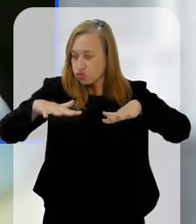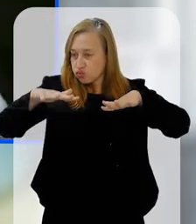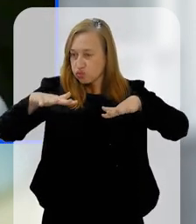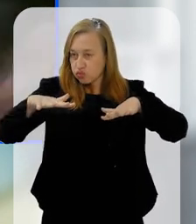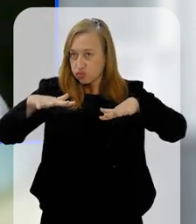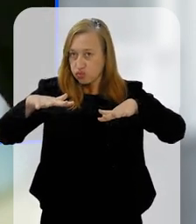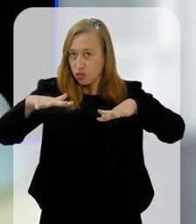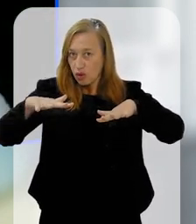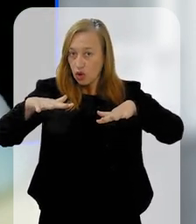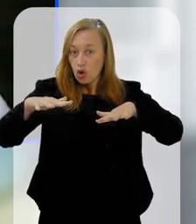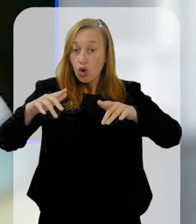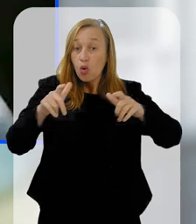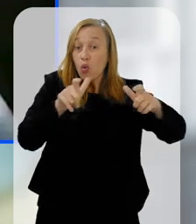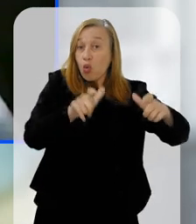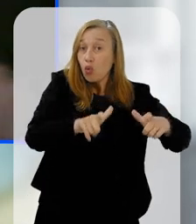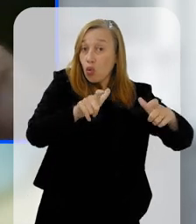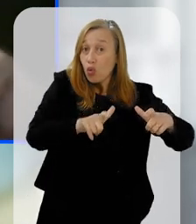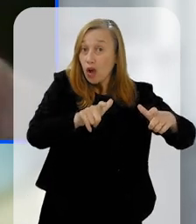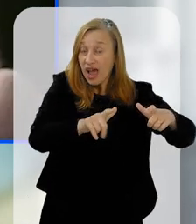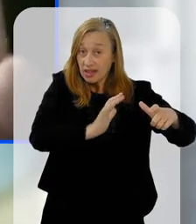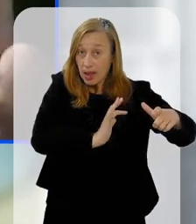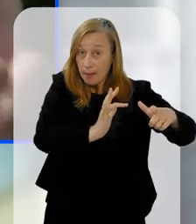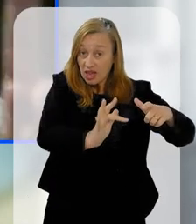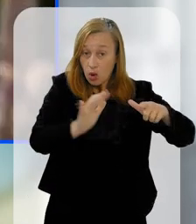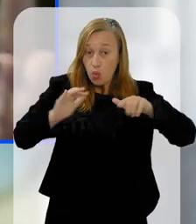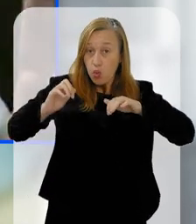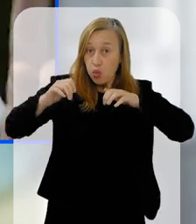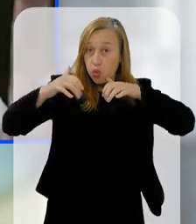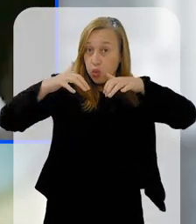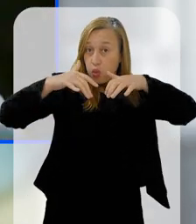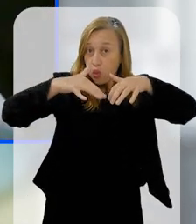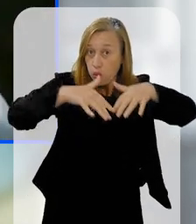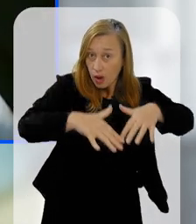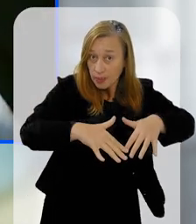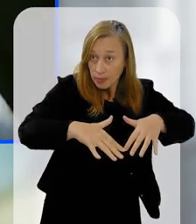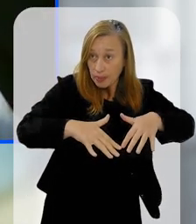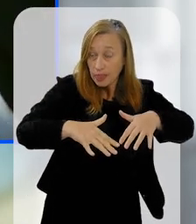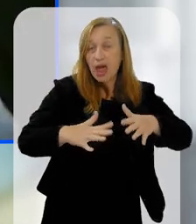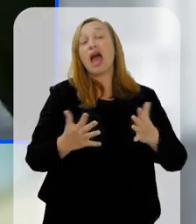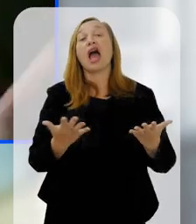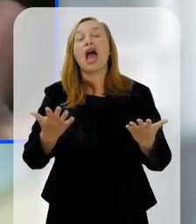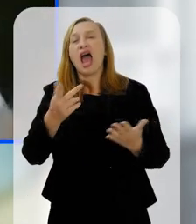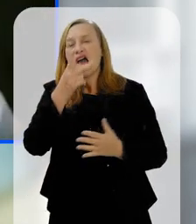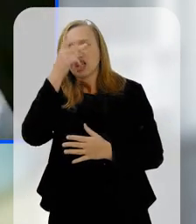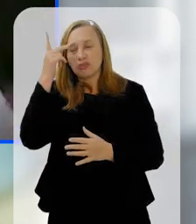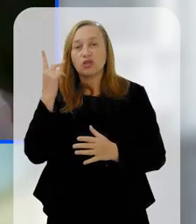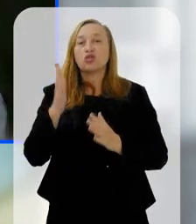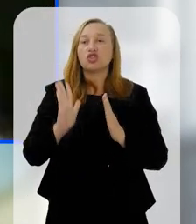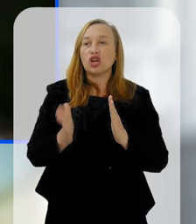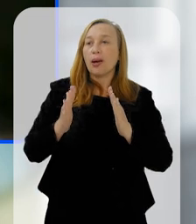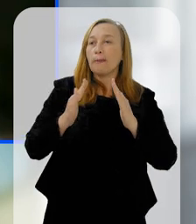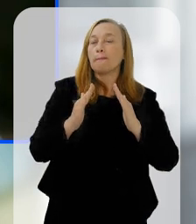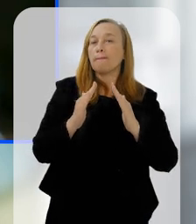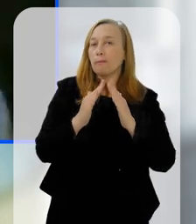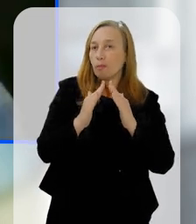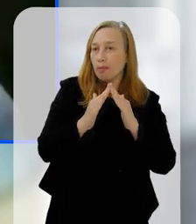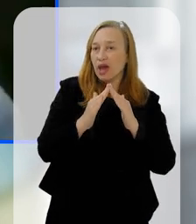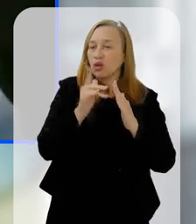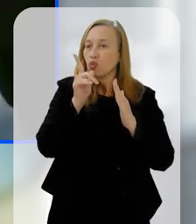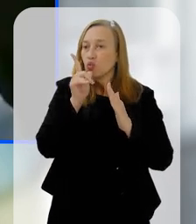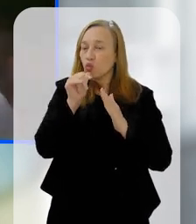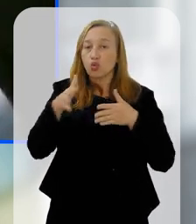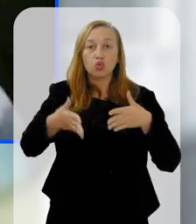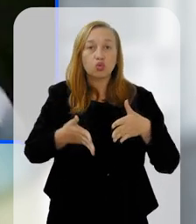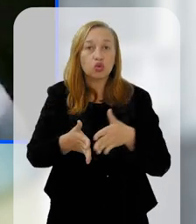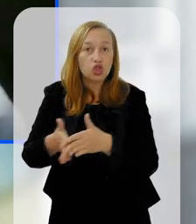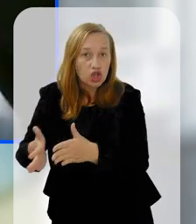rios por falta de alternativa, bom, não criminalizar os pobres, Claro. né? Foram morando exatamente na margem dos rios e nas